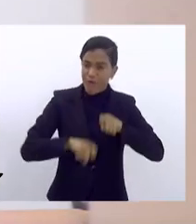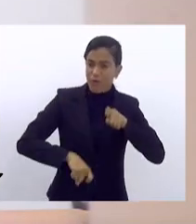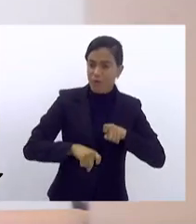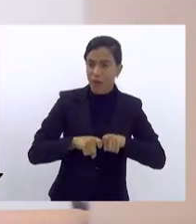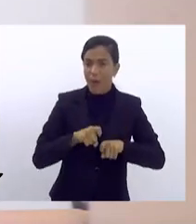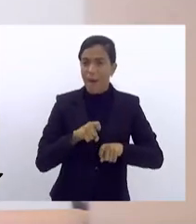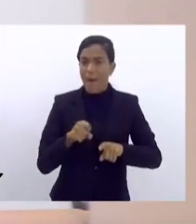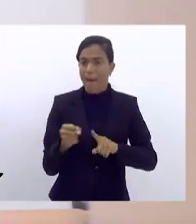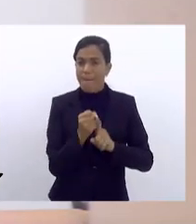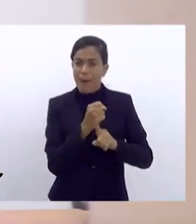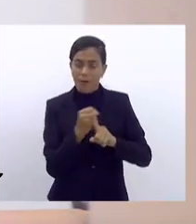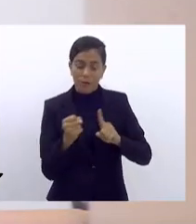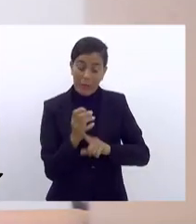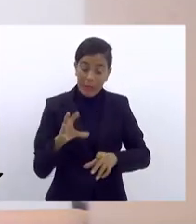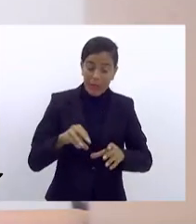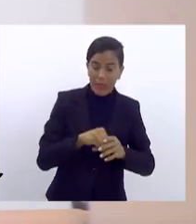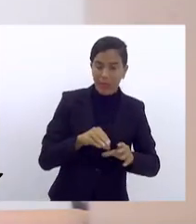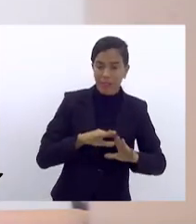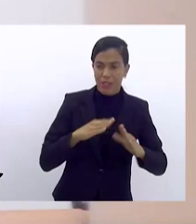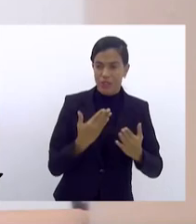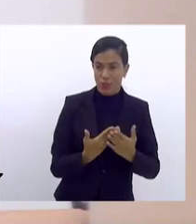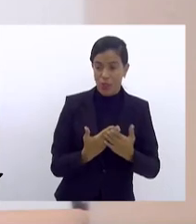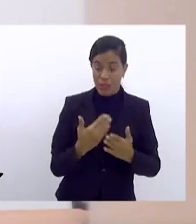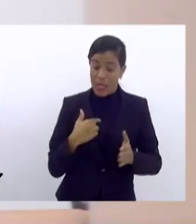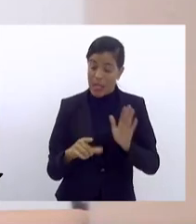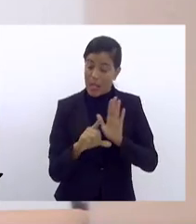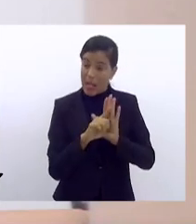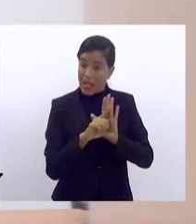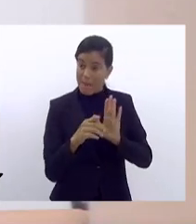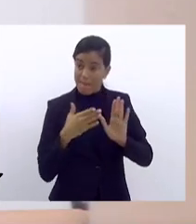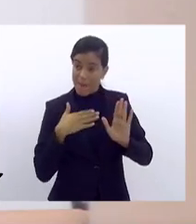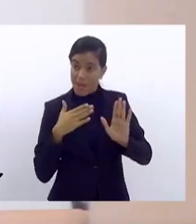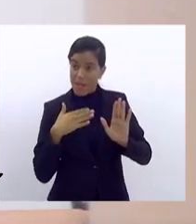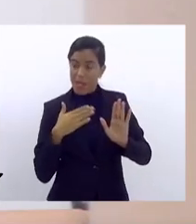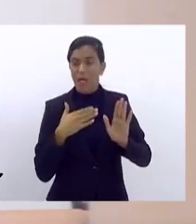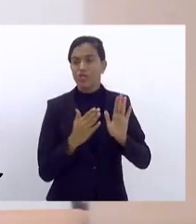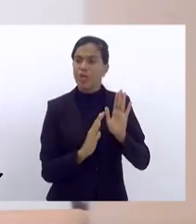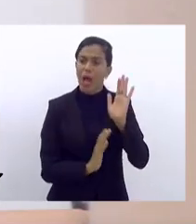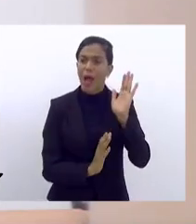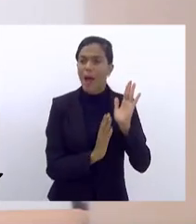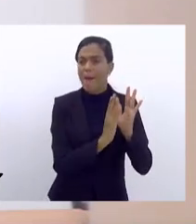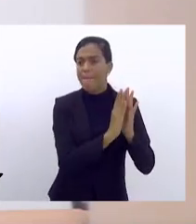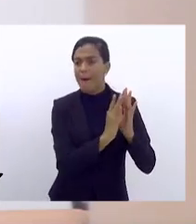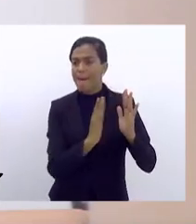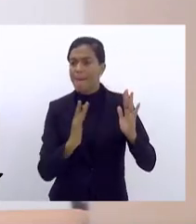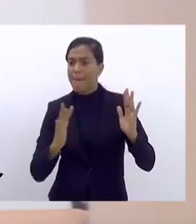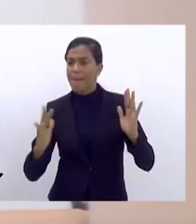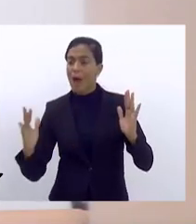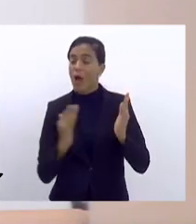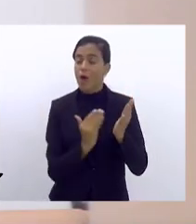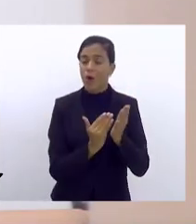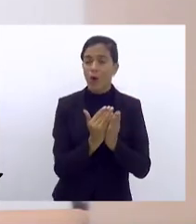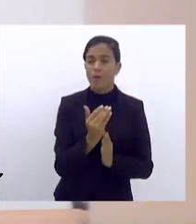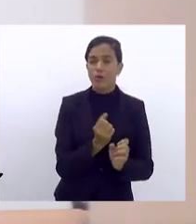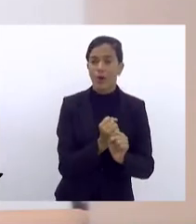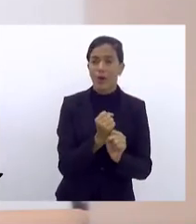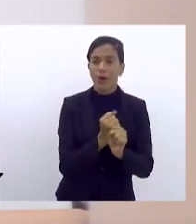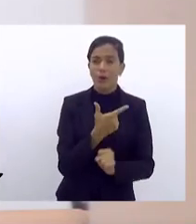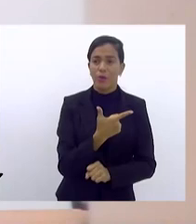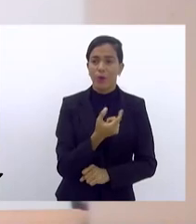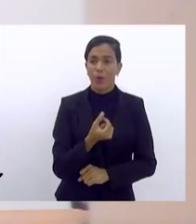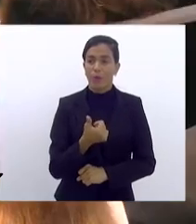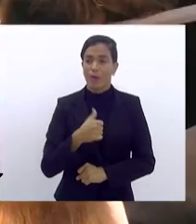no âmbito das escolas essa lei minha está tramitando desde 2019 foi o caso que a deputada Carla